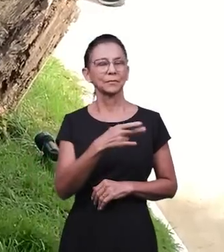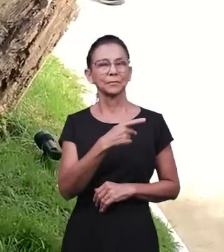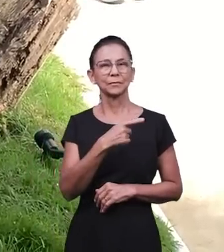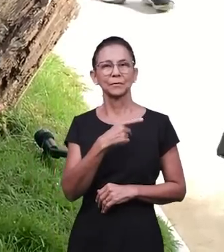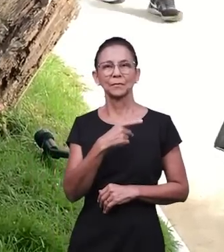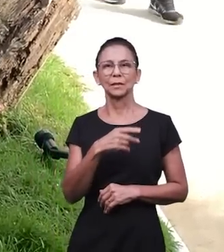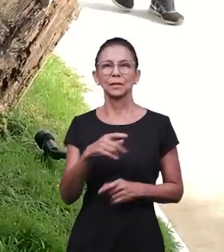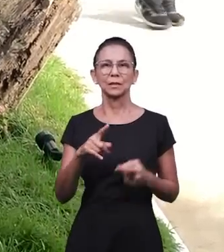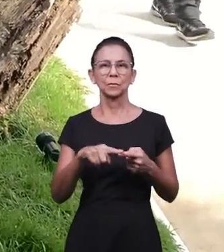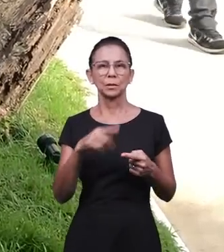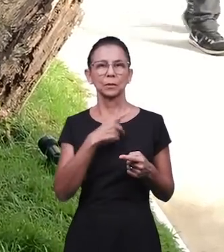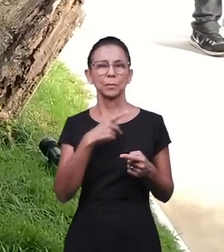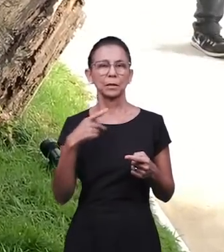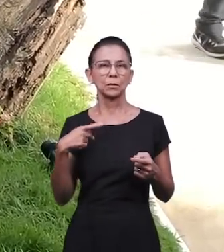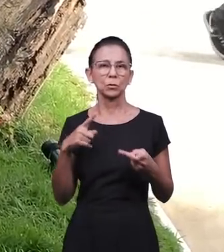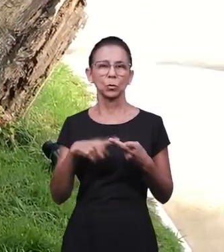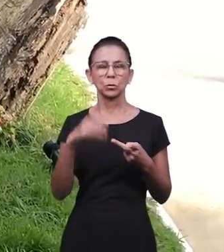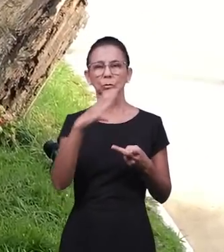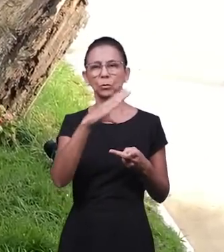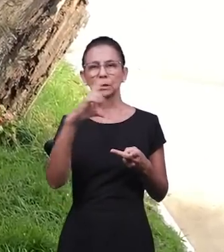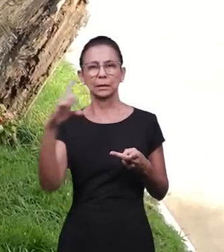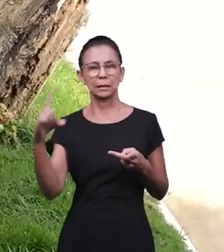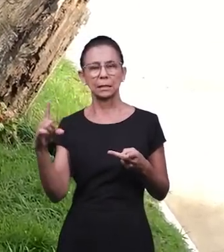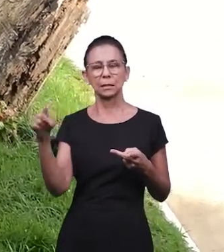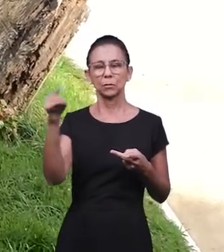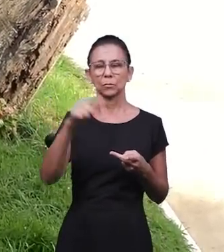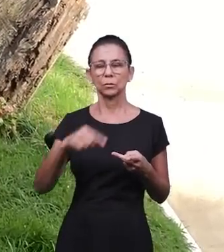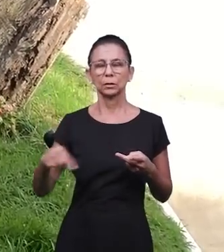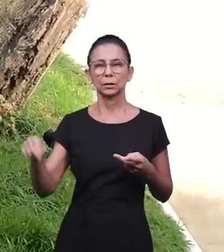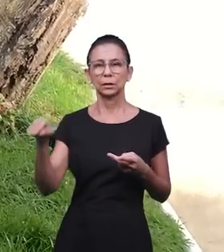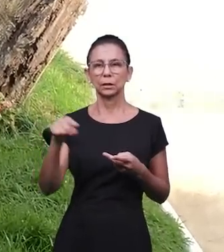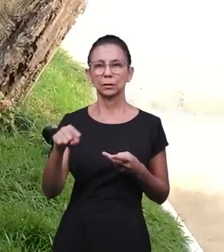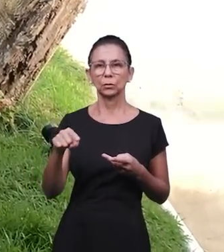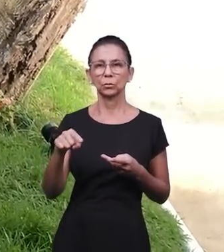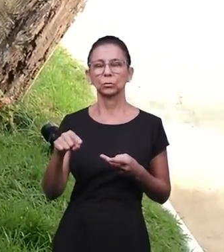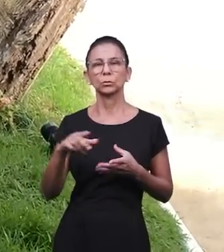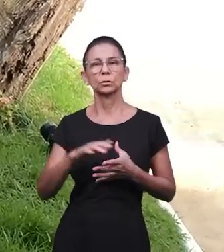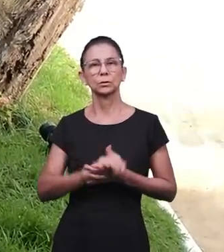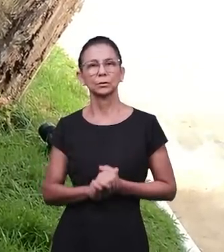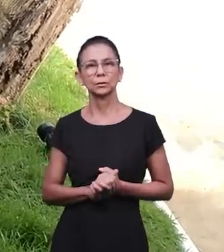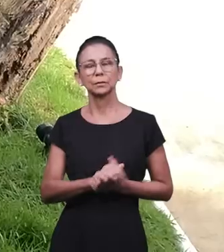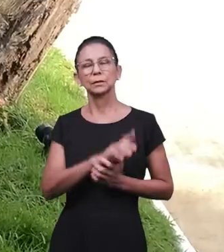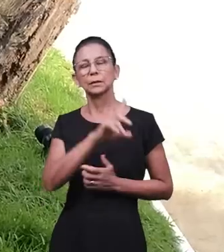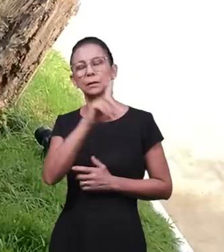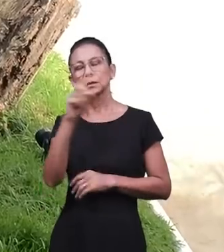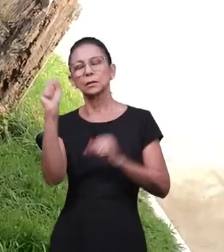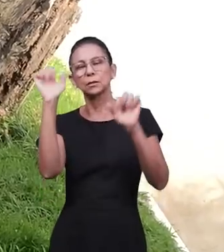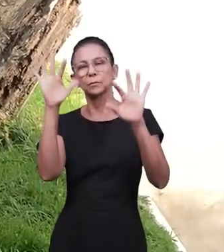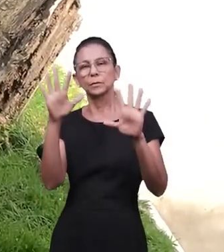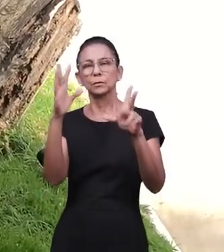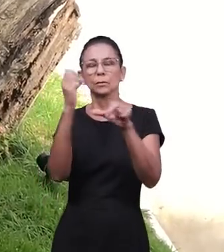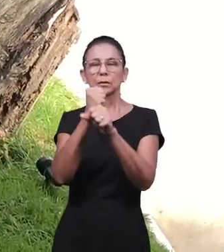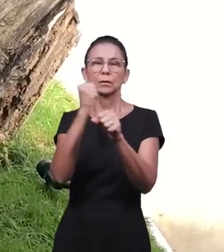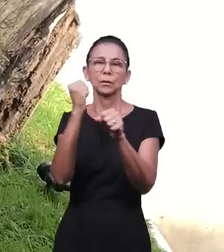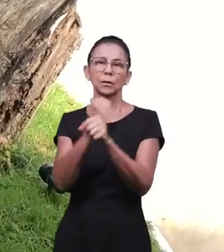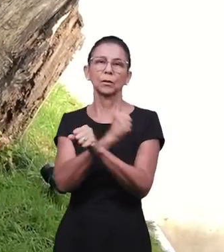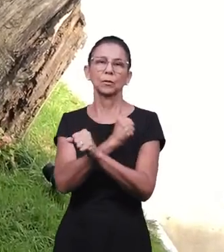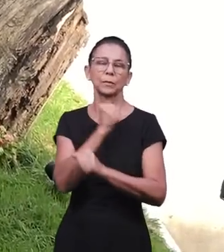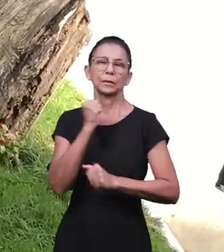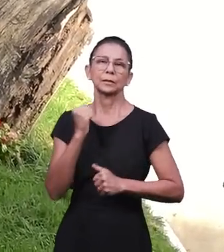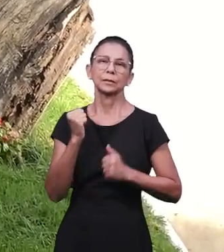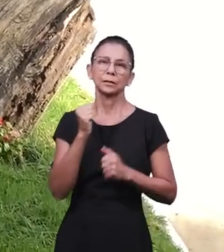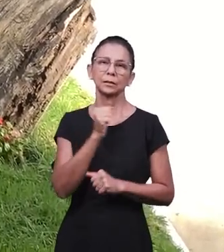Ricardo, coordenador da região, e a todos os irmãos de Porto Alegre e do Rio Grande do Sul, é que Deus faça prosperar a sua obra com